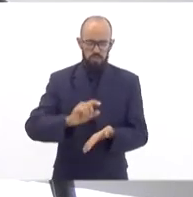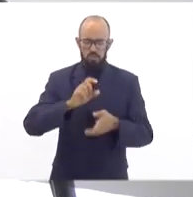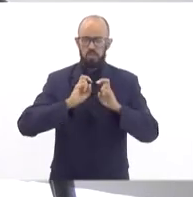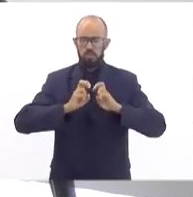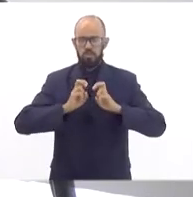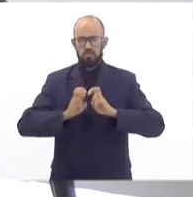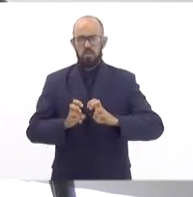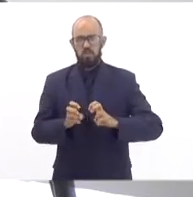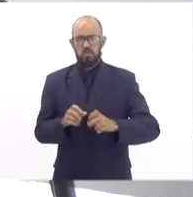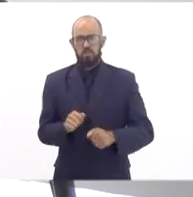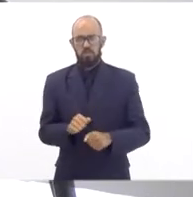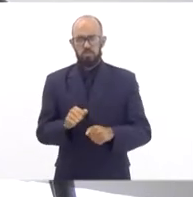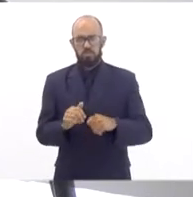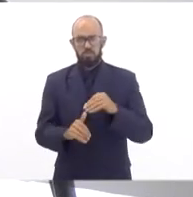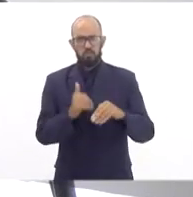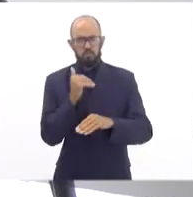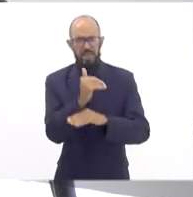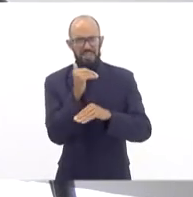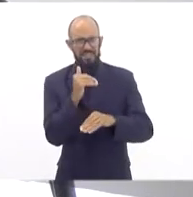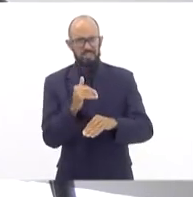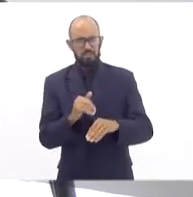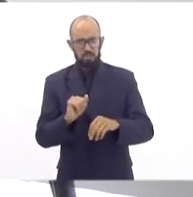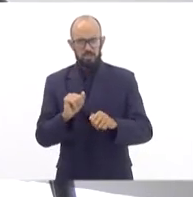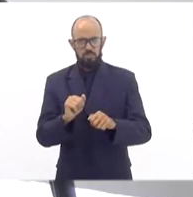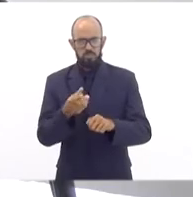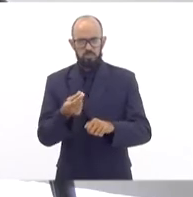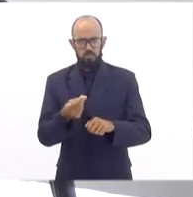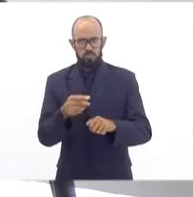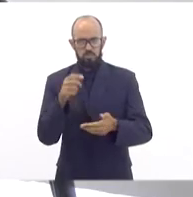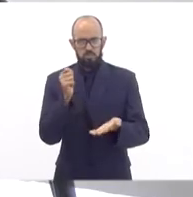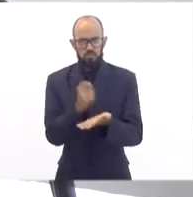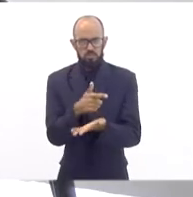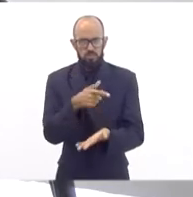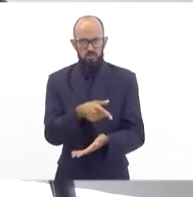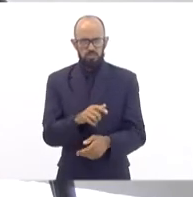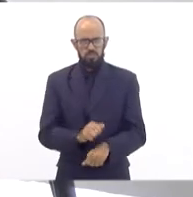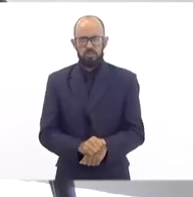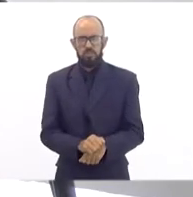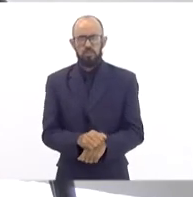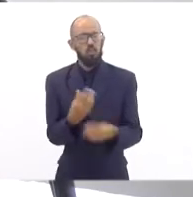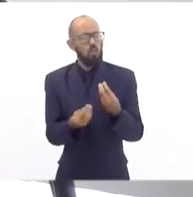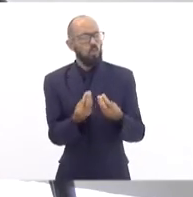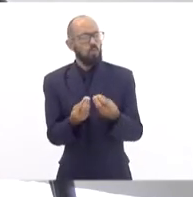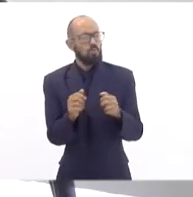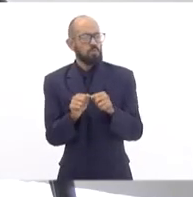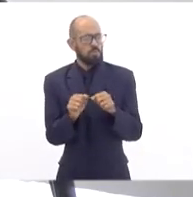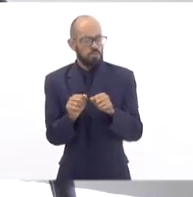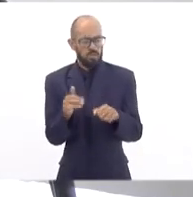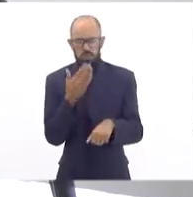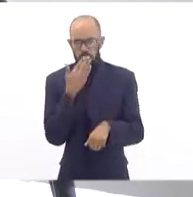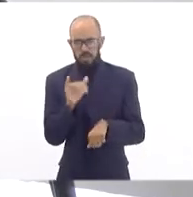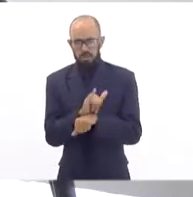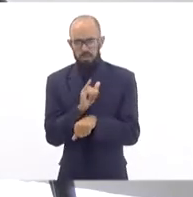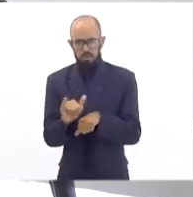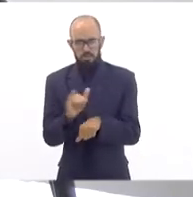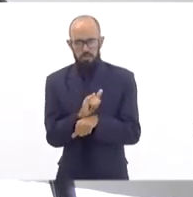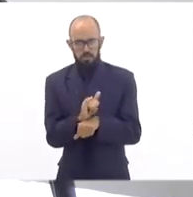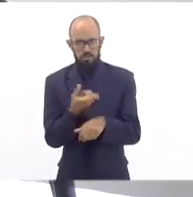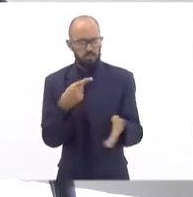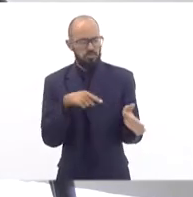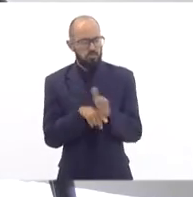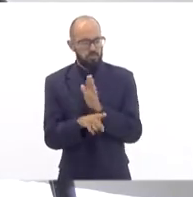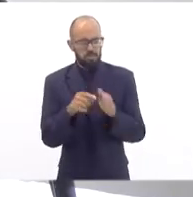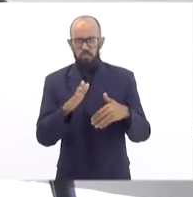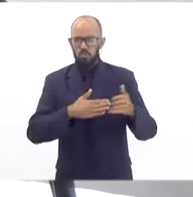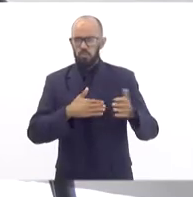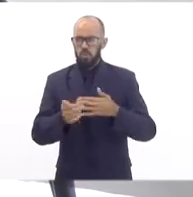Algum financiamento extratarifário? Né, o que está sendo estudado? O que precisaria fazer? Quais são as alternativas possíveis? Qualquer que seja o indexador.